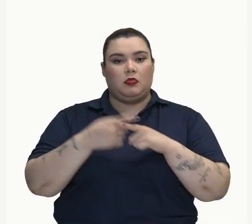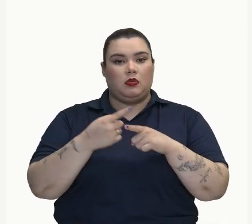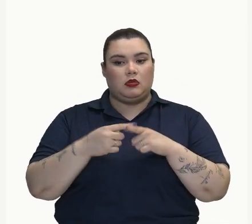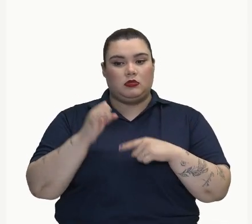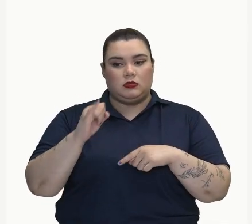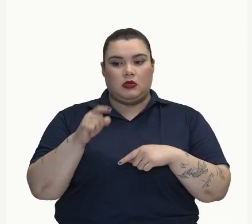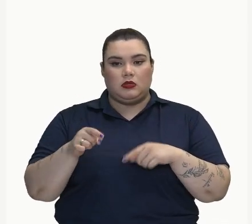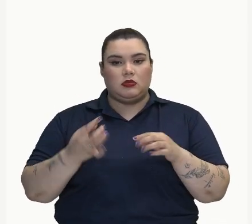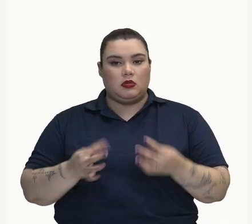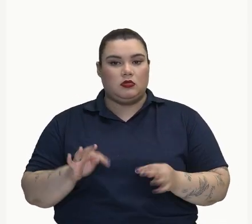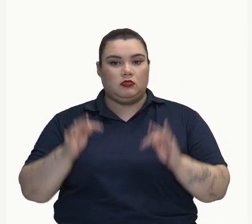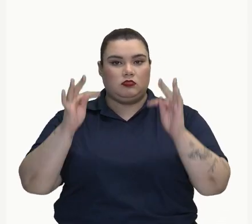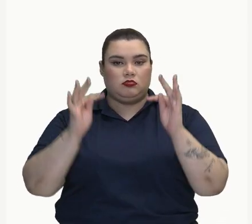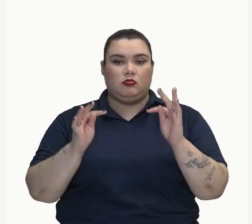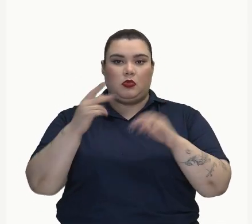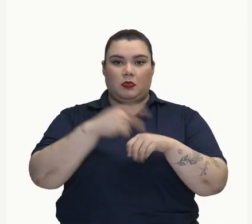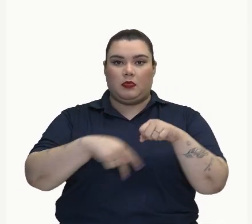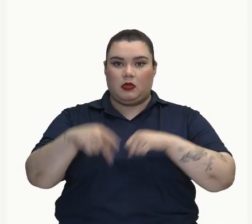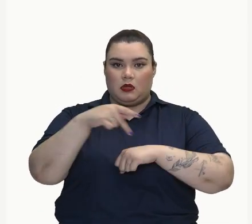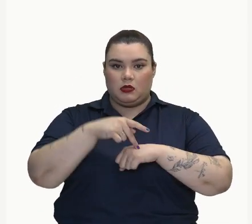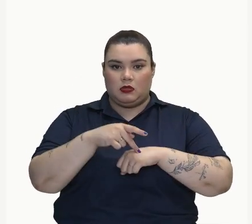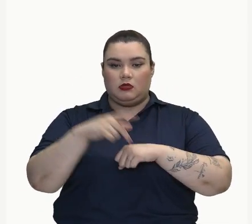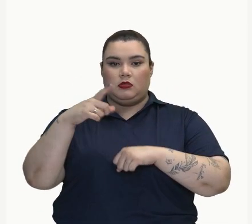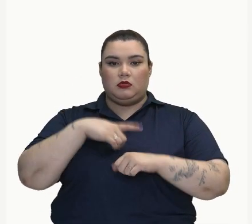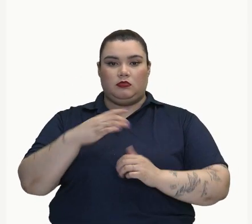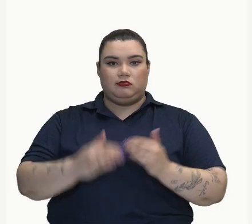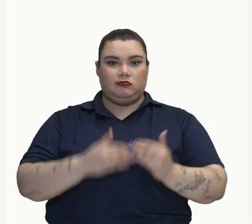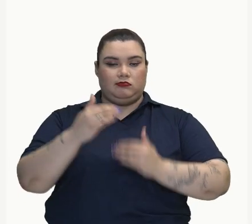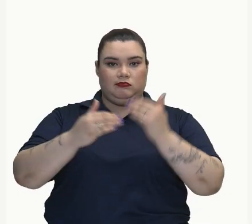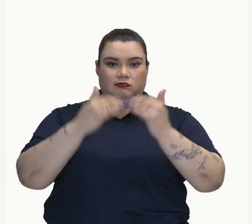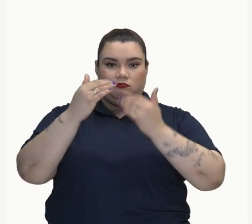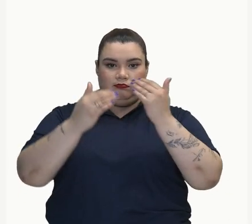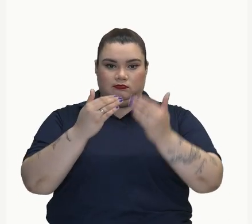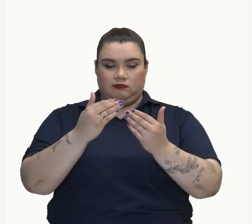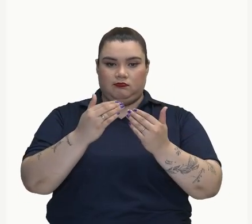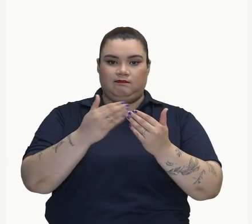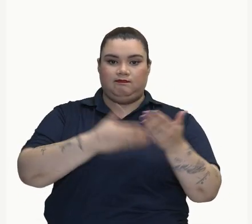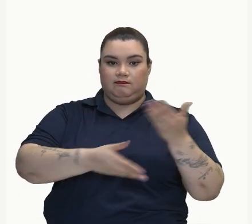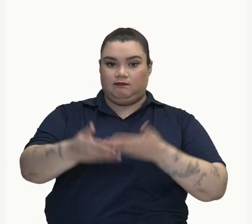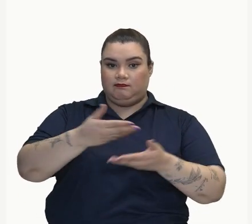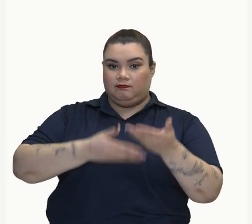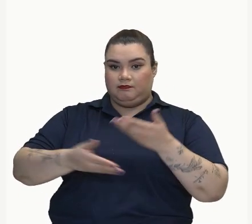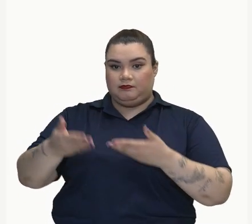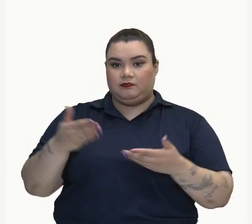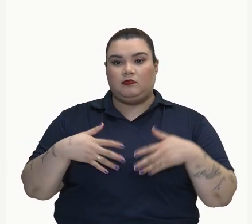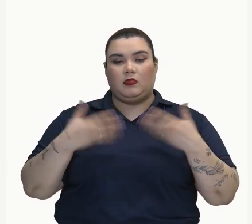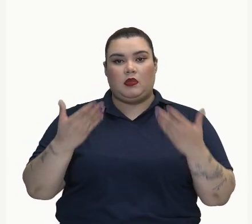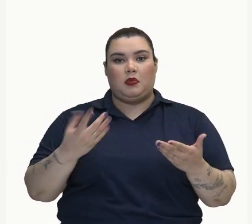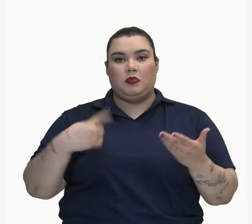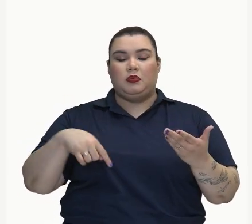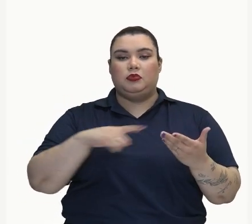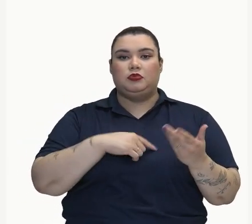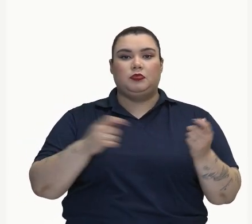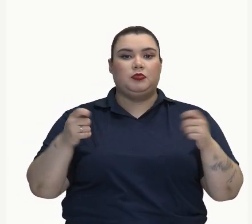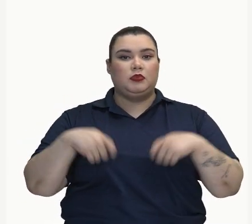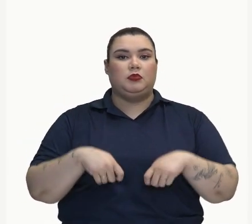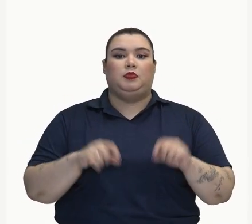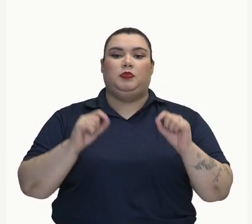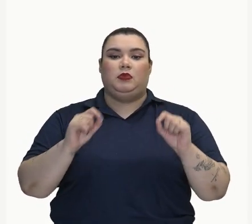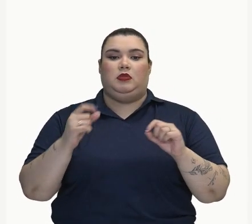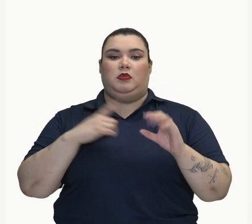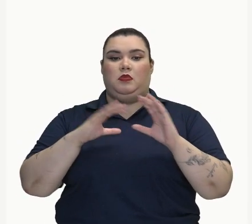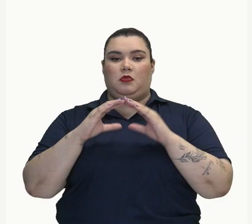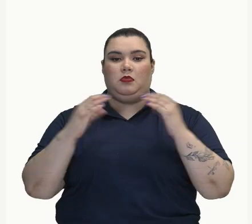mesmas tecnologias dos países mais desenvolvidos fossem compartilhadas, a gente poderia então ter as comunidades